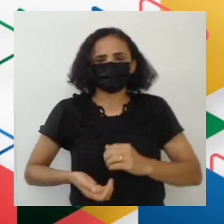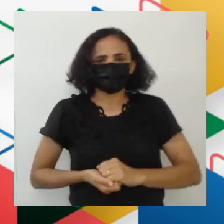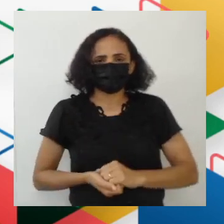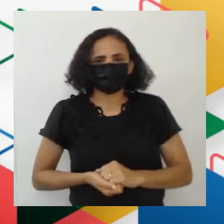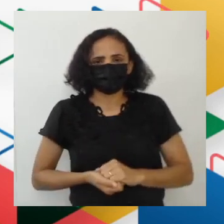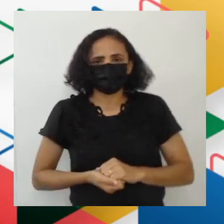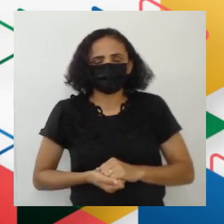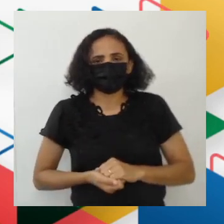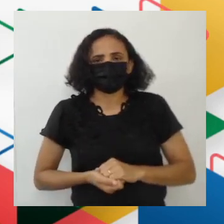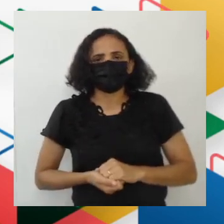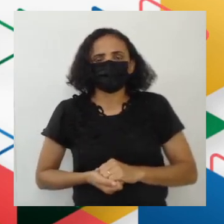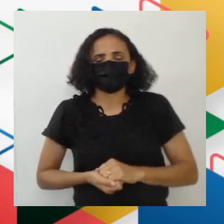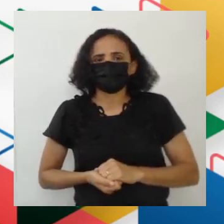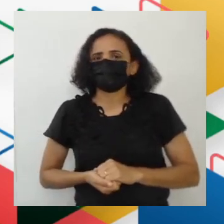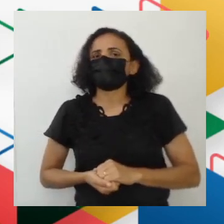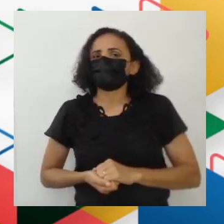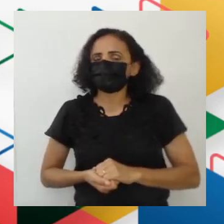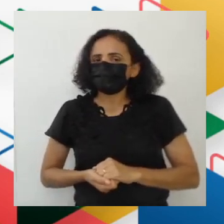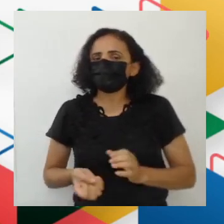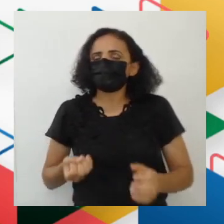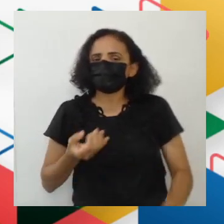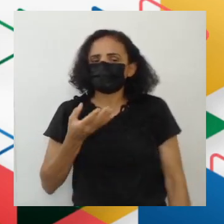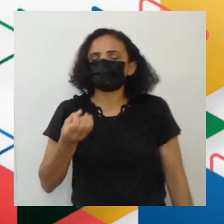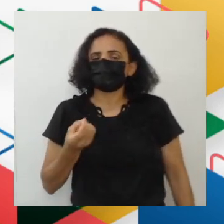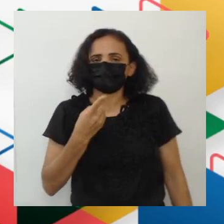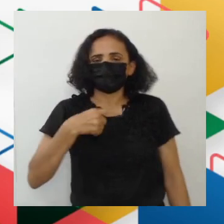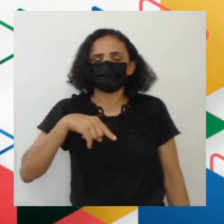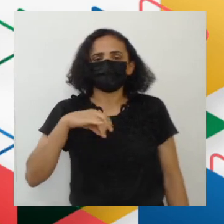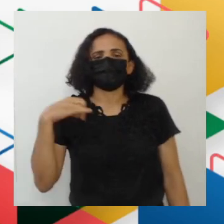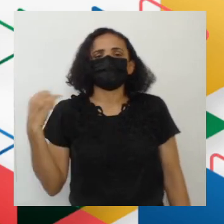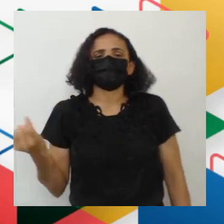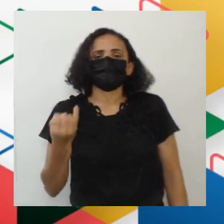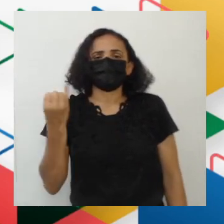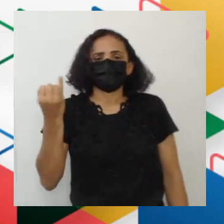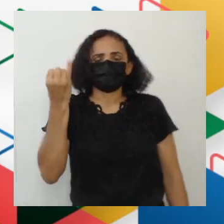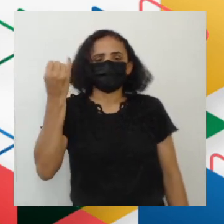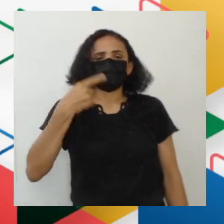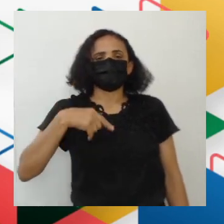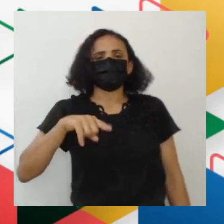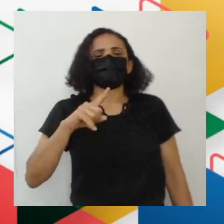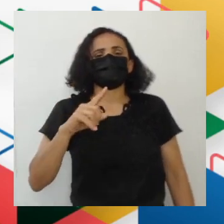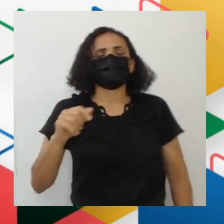E o apelo muito forte para